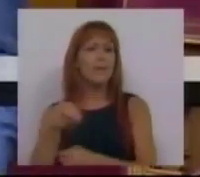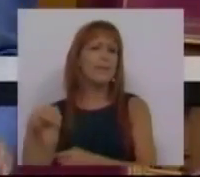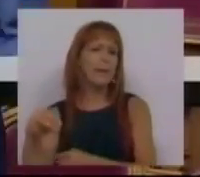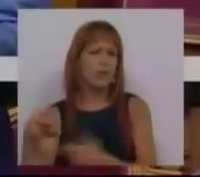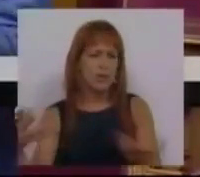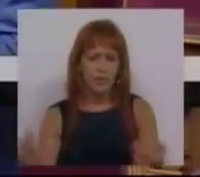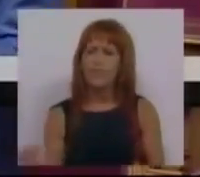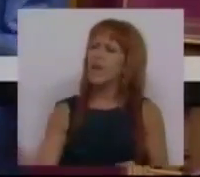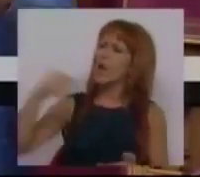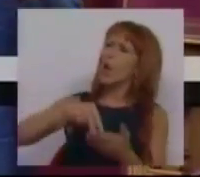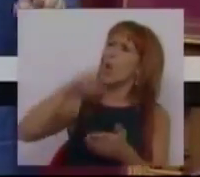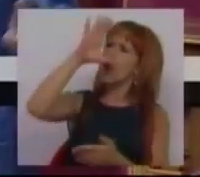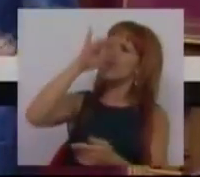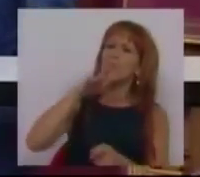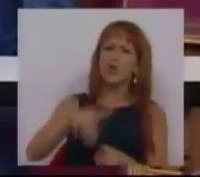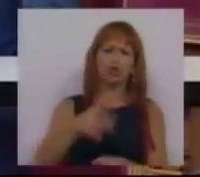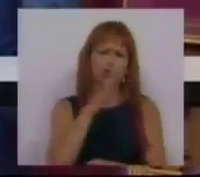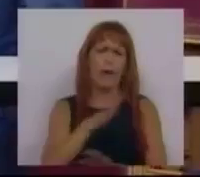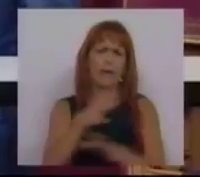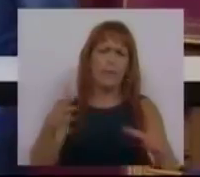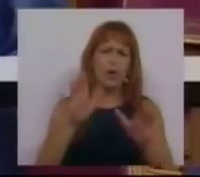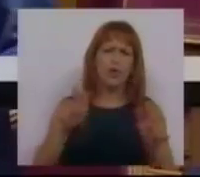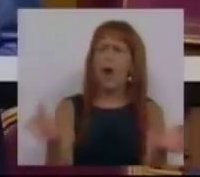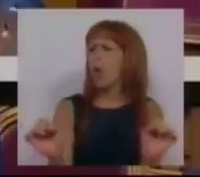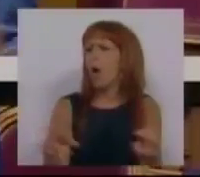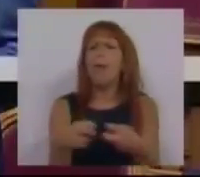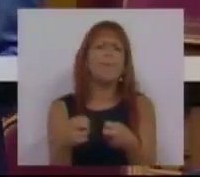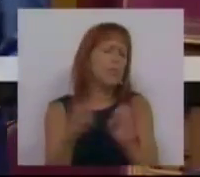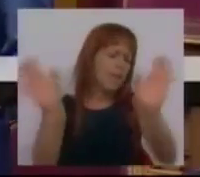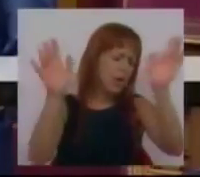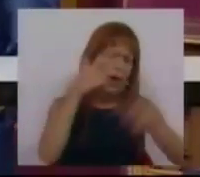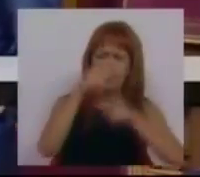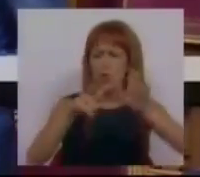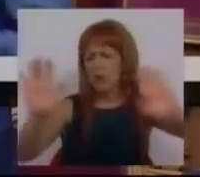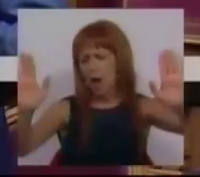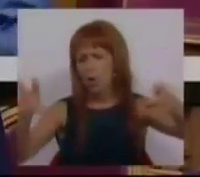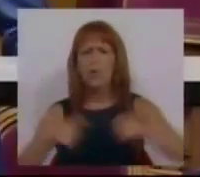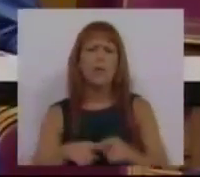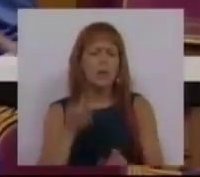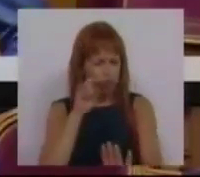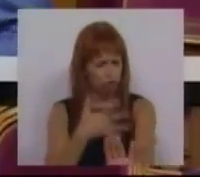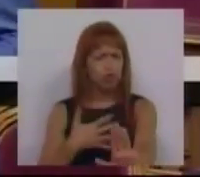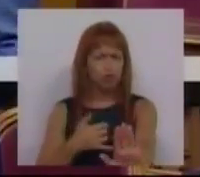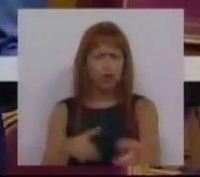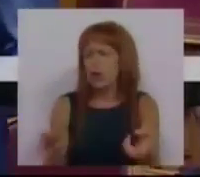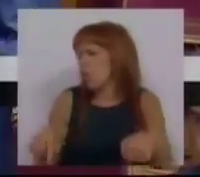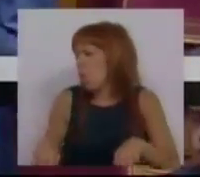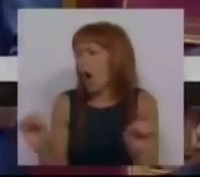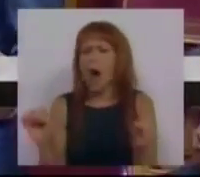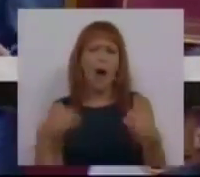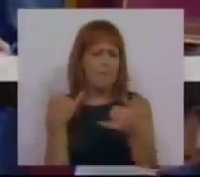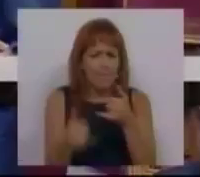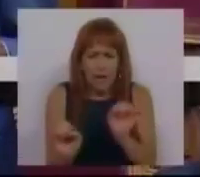euros. Dirá o Governo, porque já o disse a maioria, que não há problema nenhum para os contribuintes, que estão salvaguardados, que não há aqui